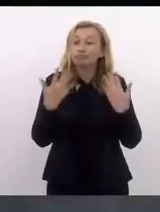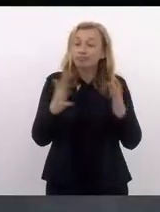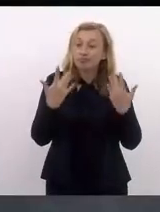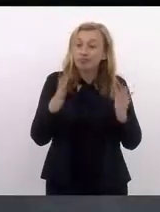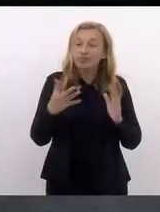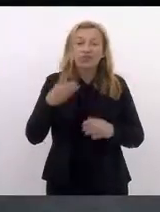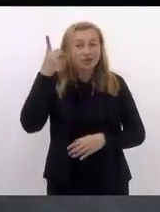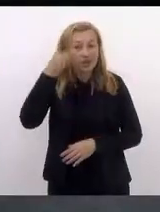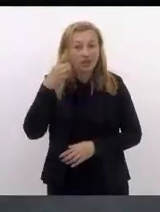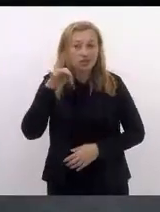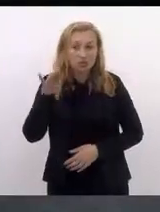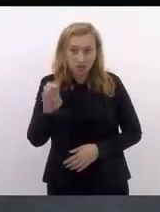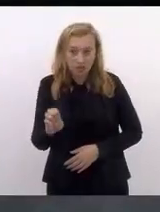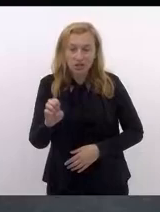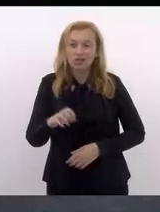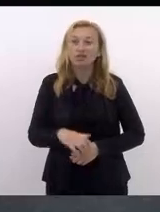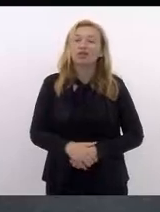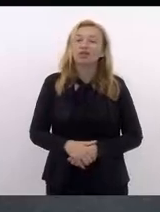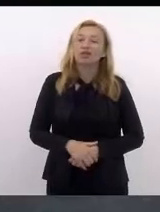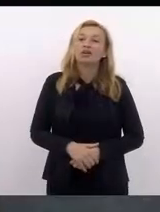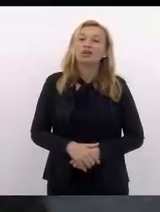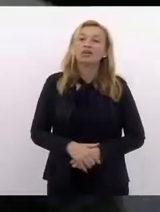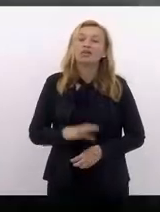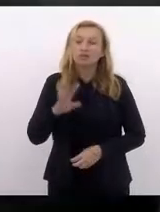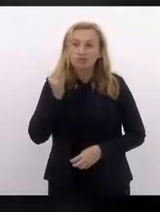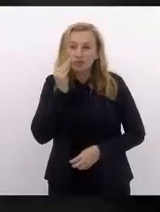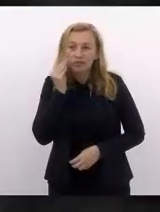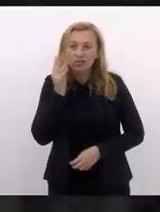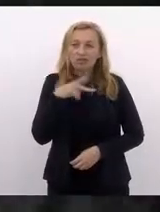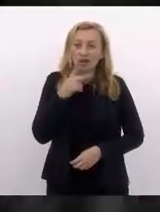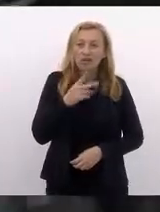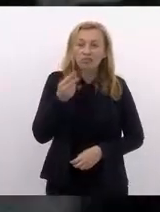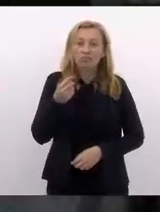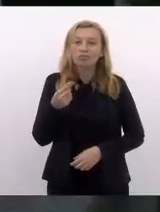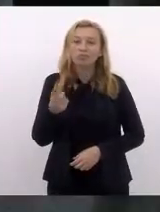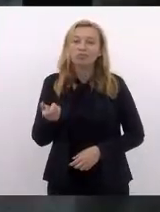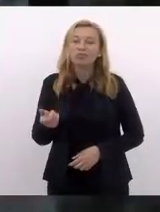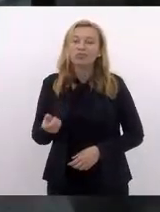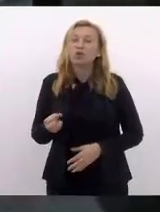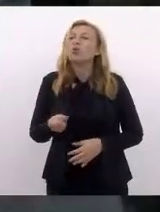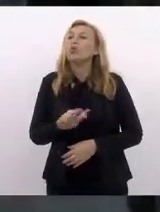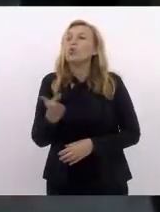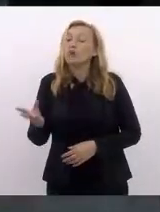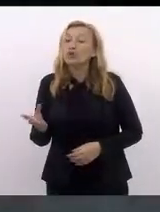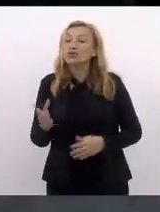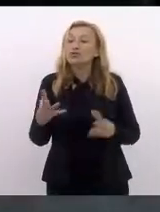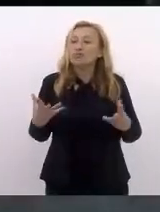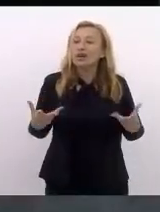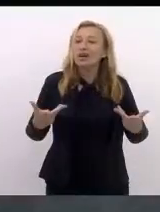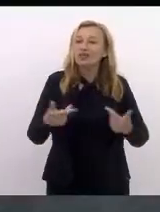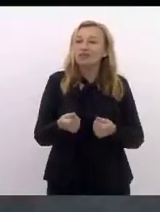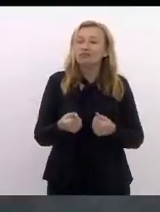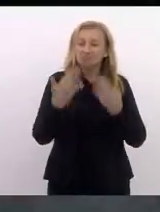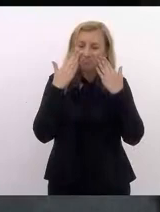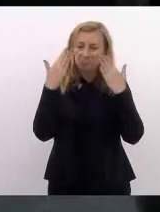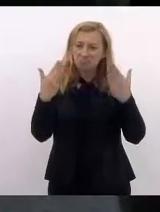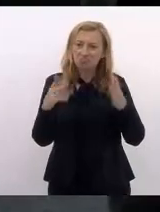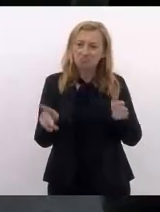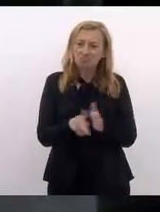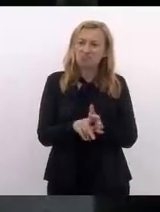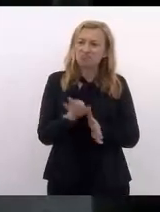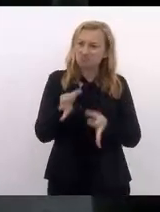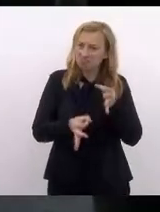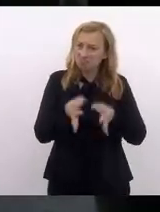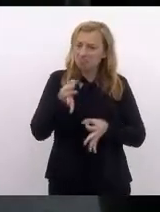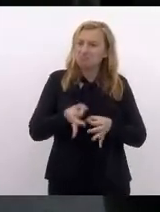parabenizando Deputado Gustavo Smith tive oportunidade de falar pessoalmente com ele o quanto foi brilhante na apresentação deste projeto